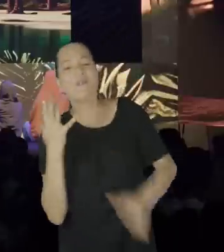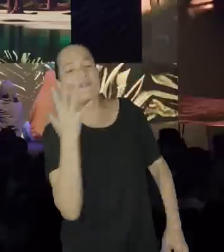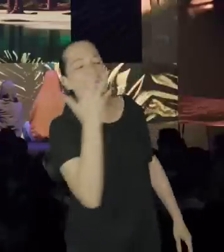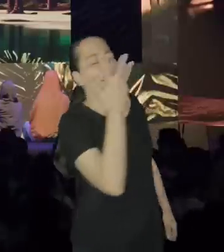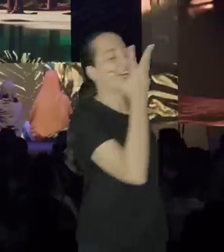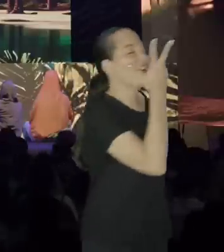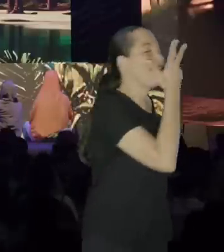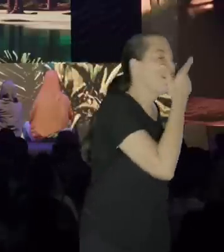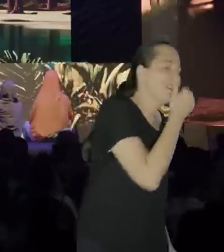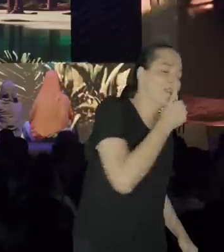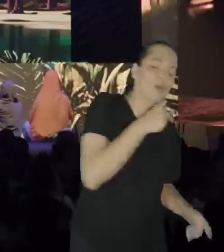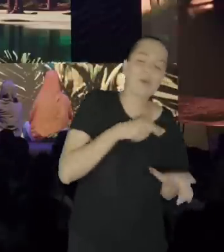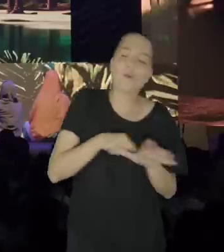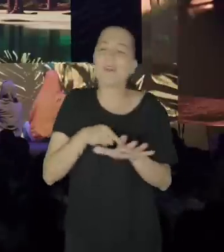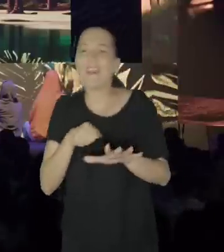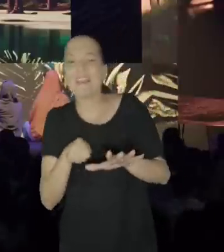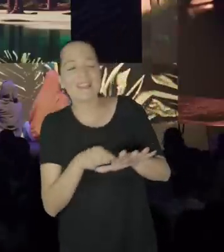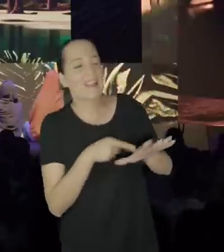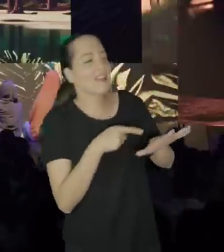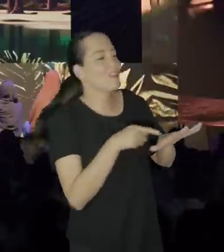os pés do